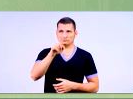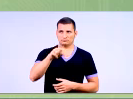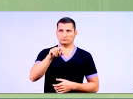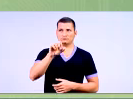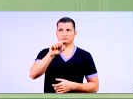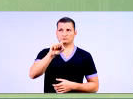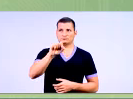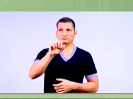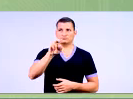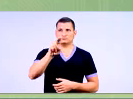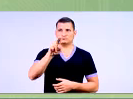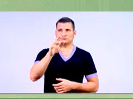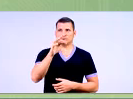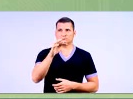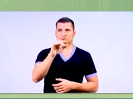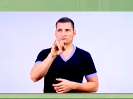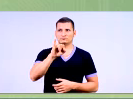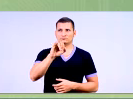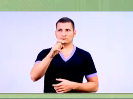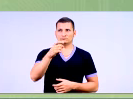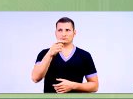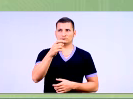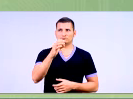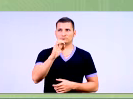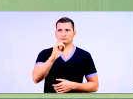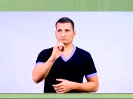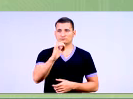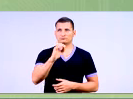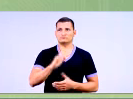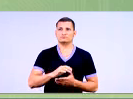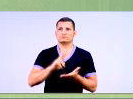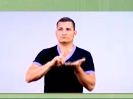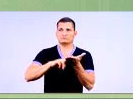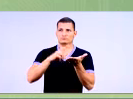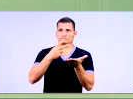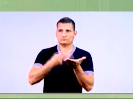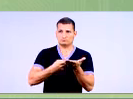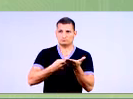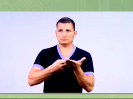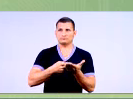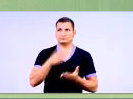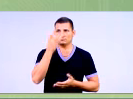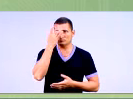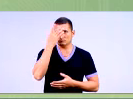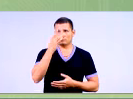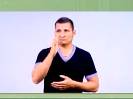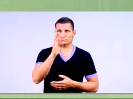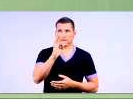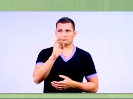terminology. Então, a tradução ficou fácil.